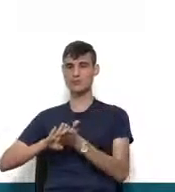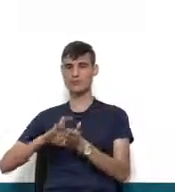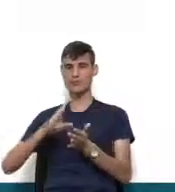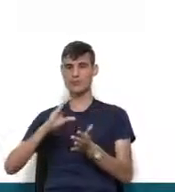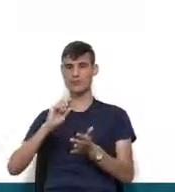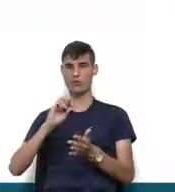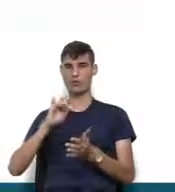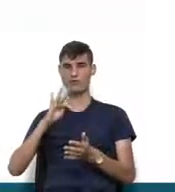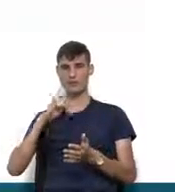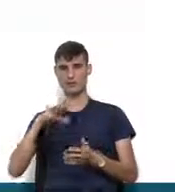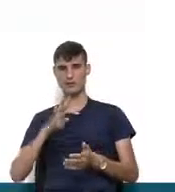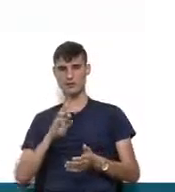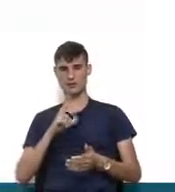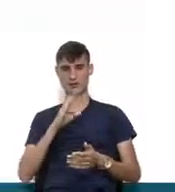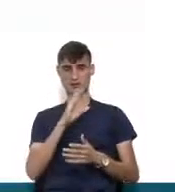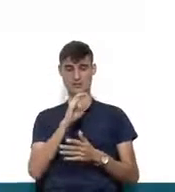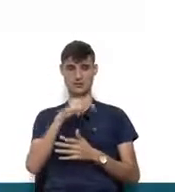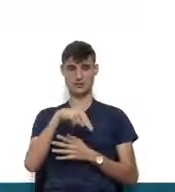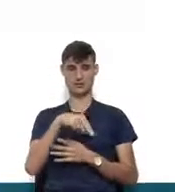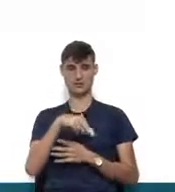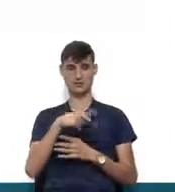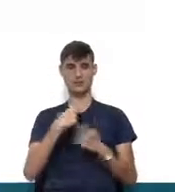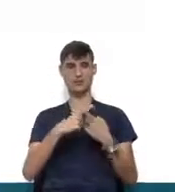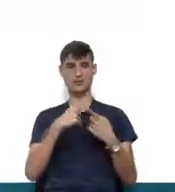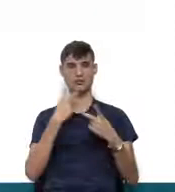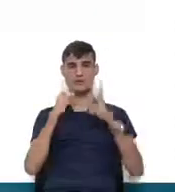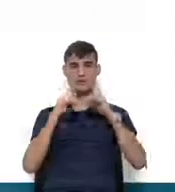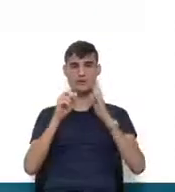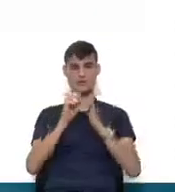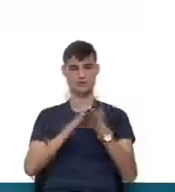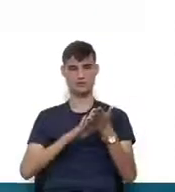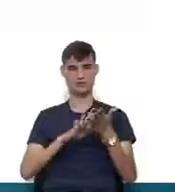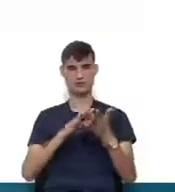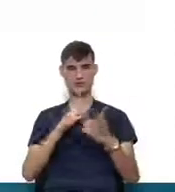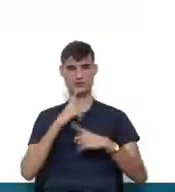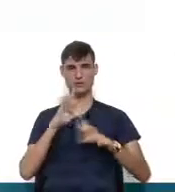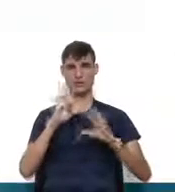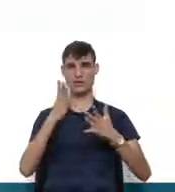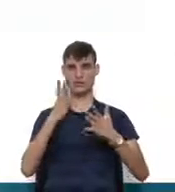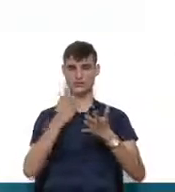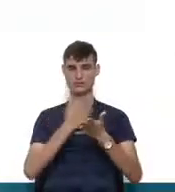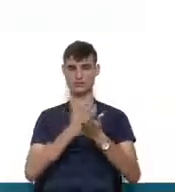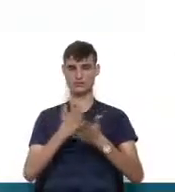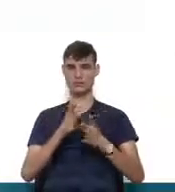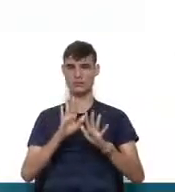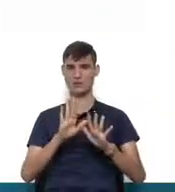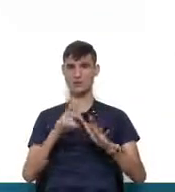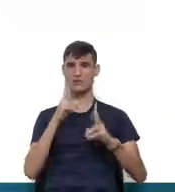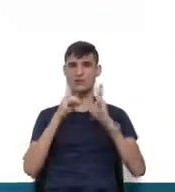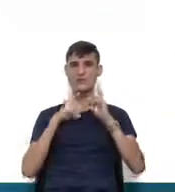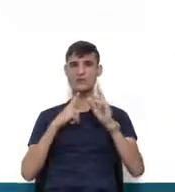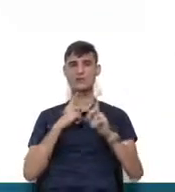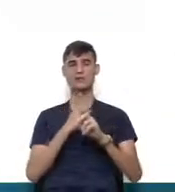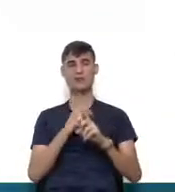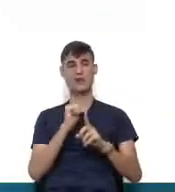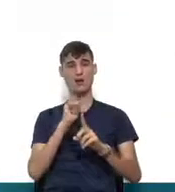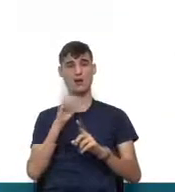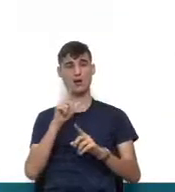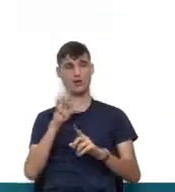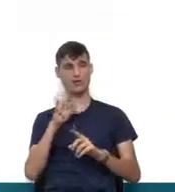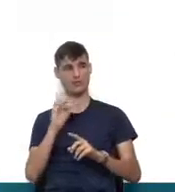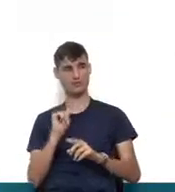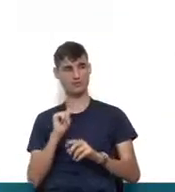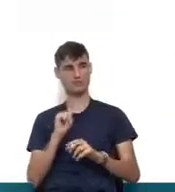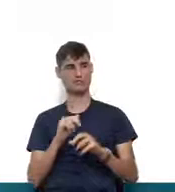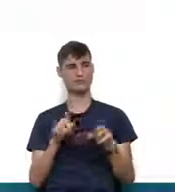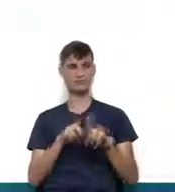coeficiente CN. No caso da nossa situação, problema que a gente vai resolver daqui a pouco, a gente vai encontrar o alfa N.